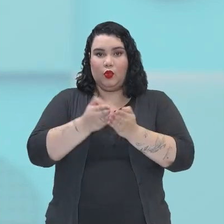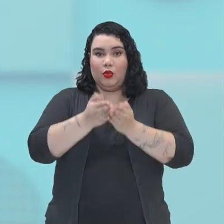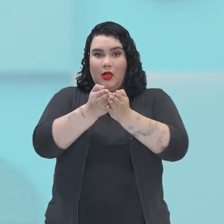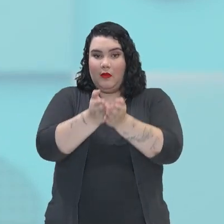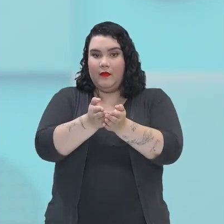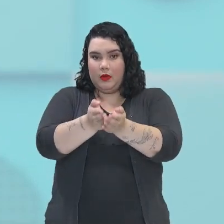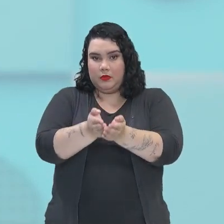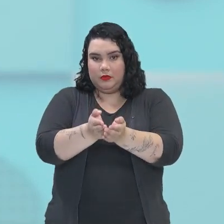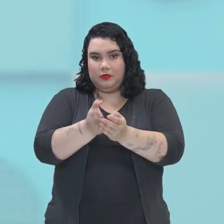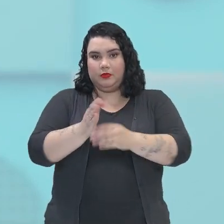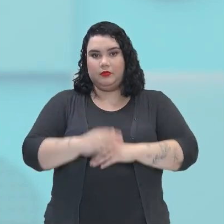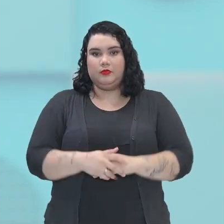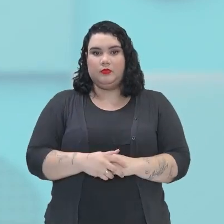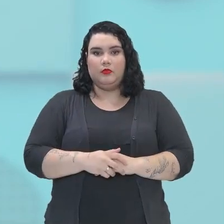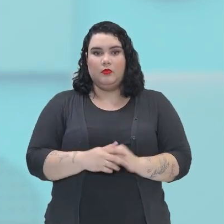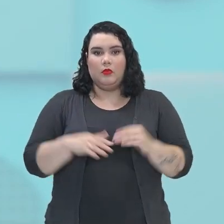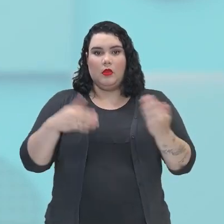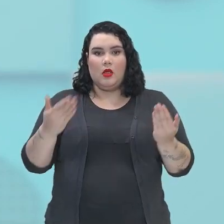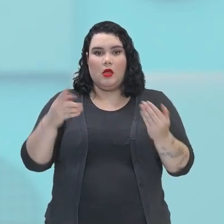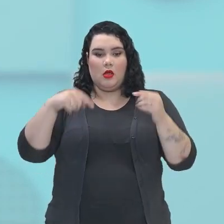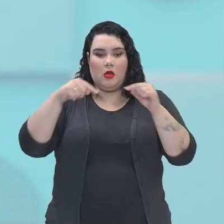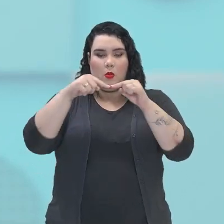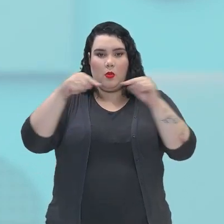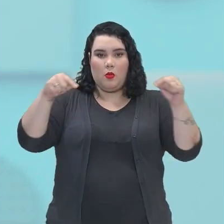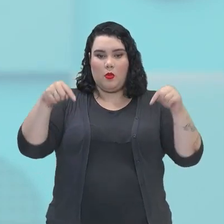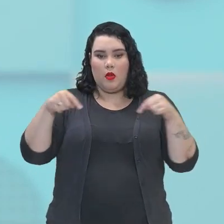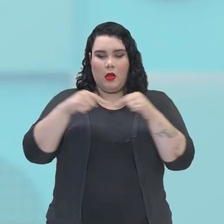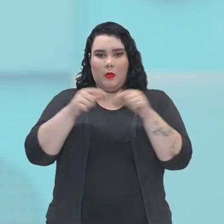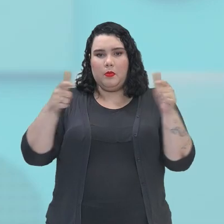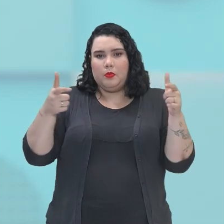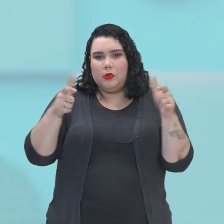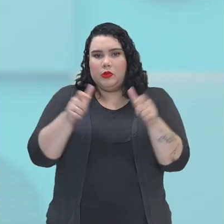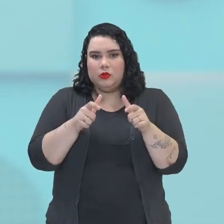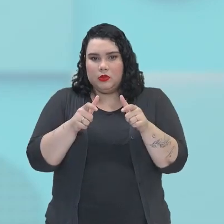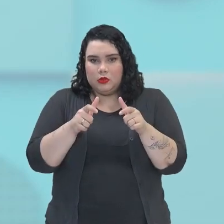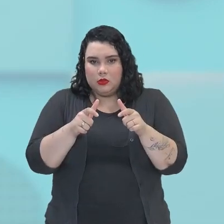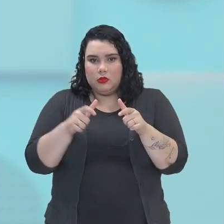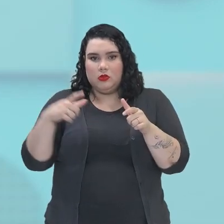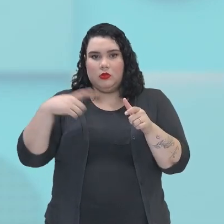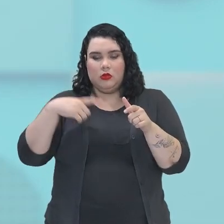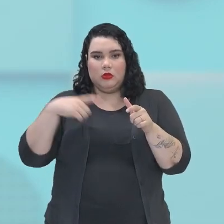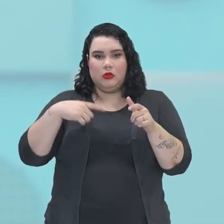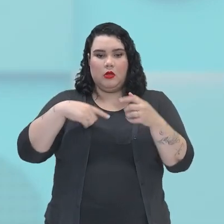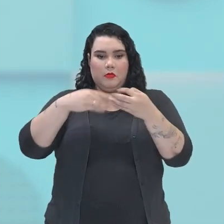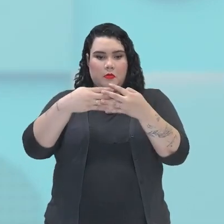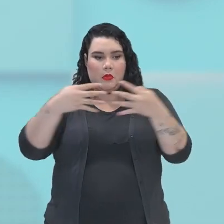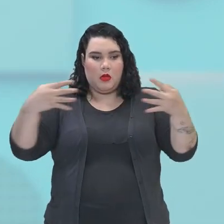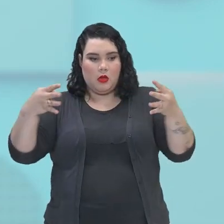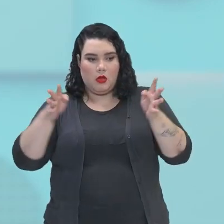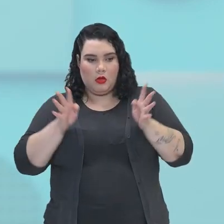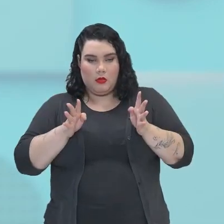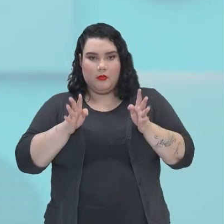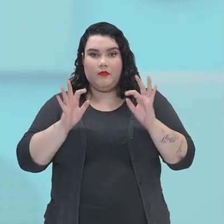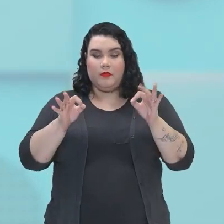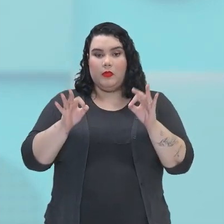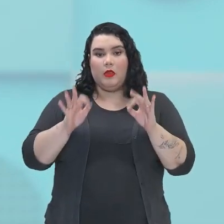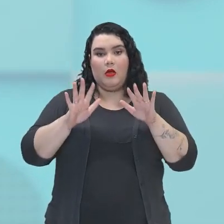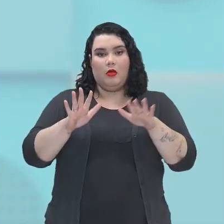início, era praticado numa quadra de dimensões menores e protegida por telas. Somente